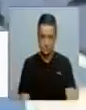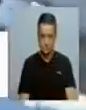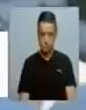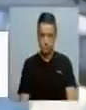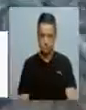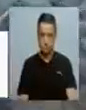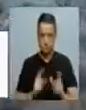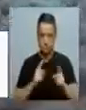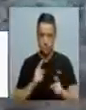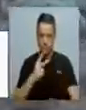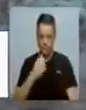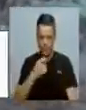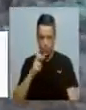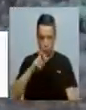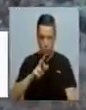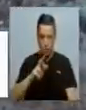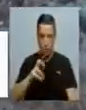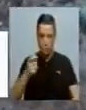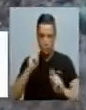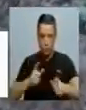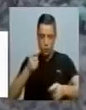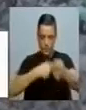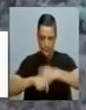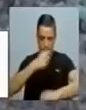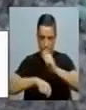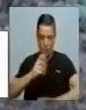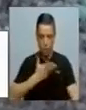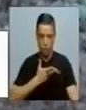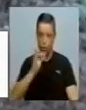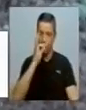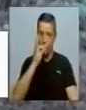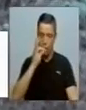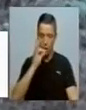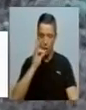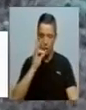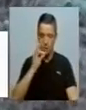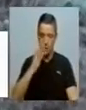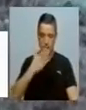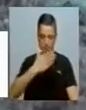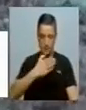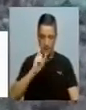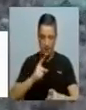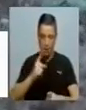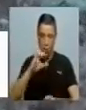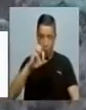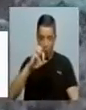No caso de Vítor Pereira, foi o tráfico de droga. Tem 71 anos e uma pena de 8 para cumprir.